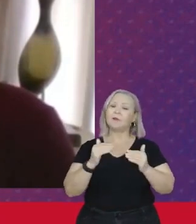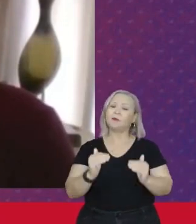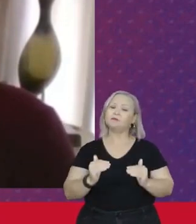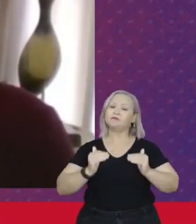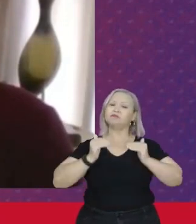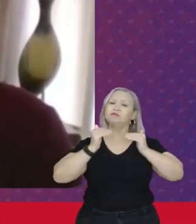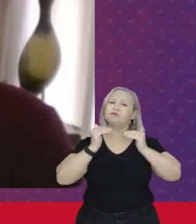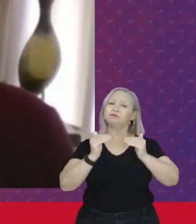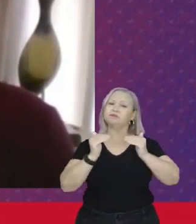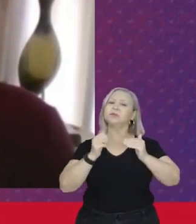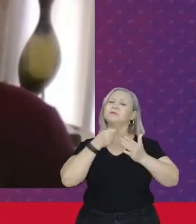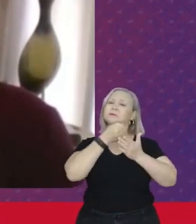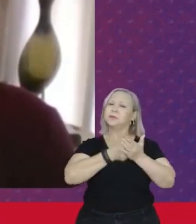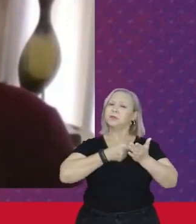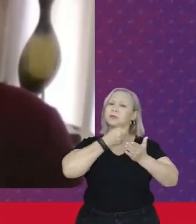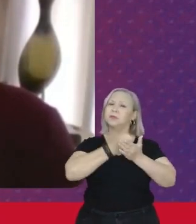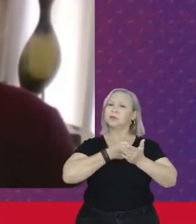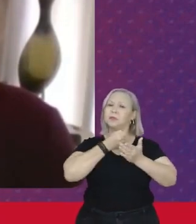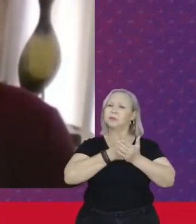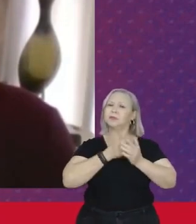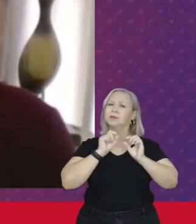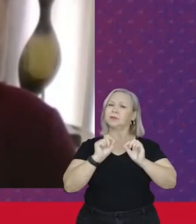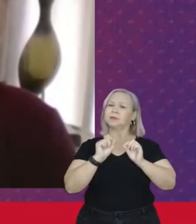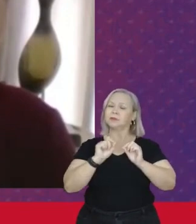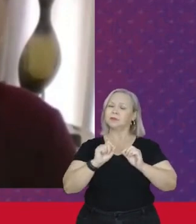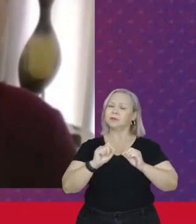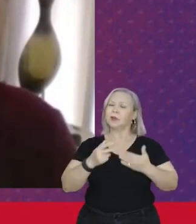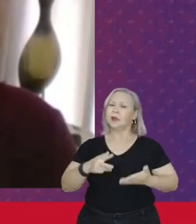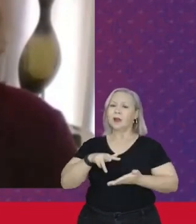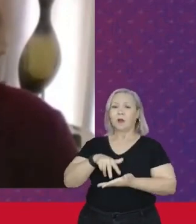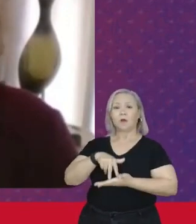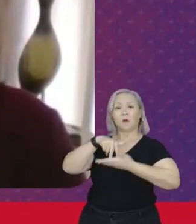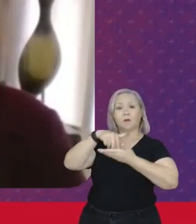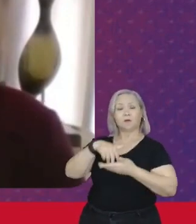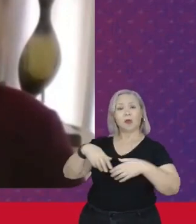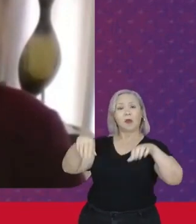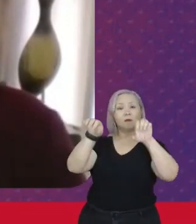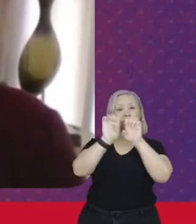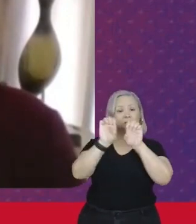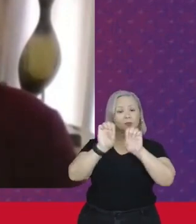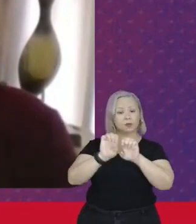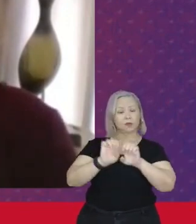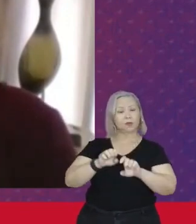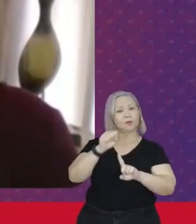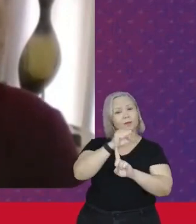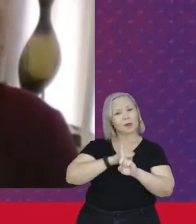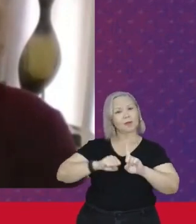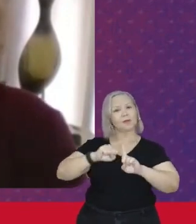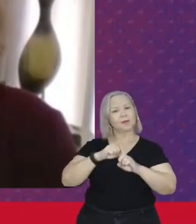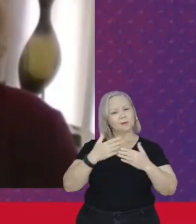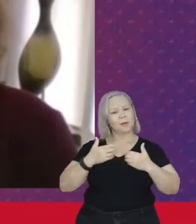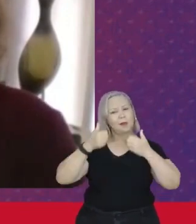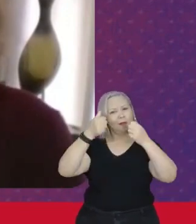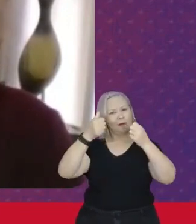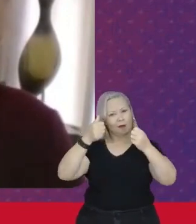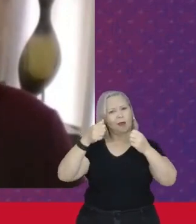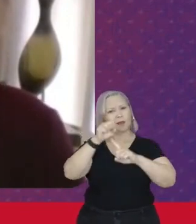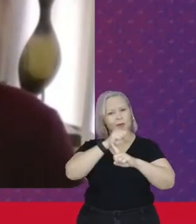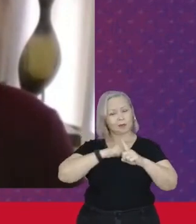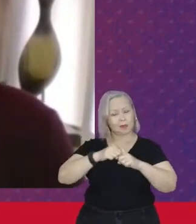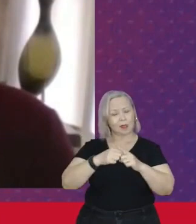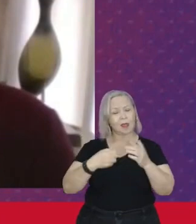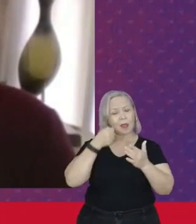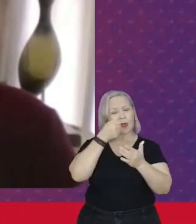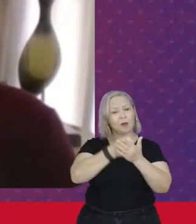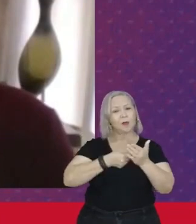a nossa luta a uma condição de estruturar a sociedade. A luta por direito